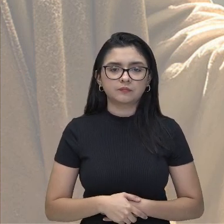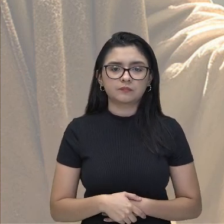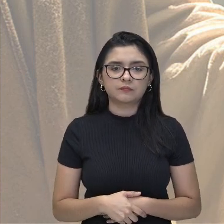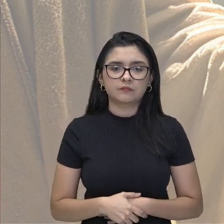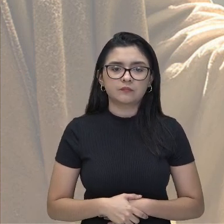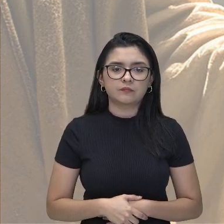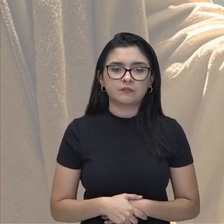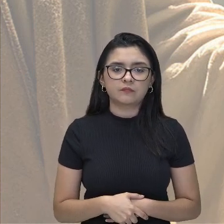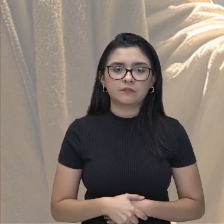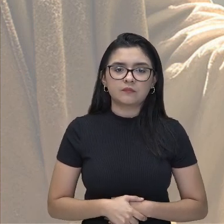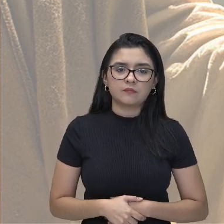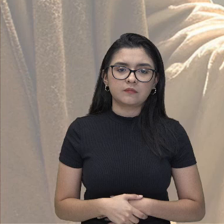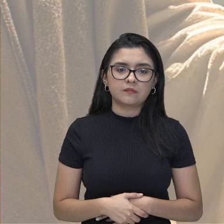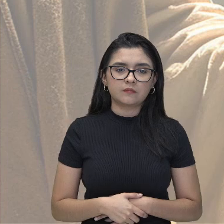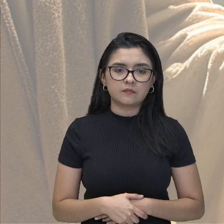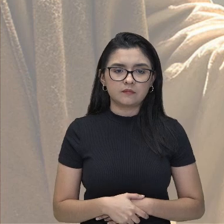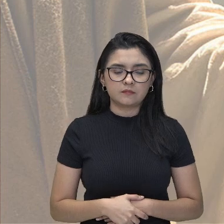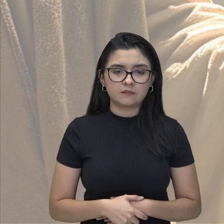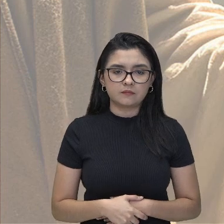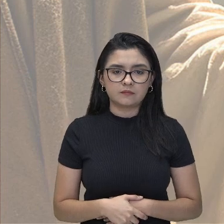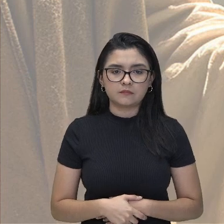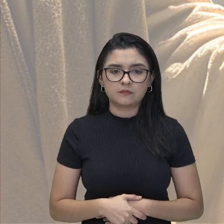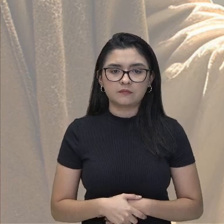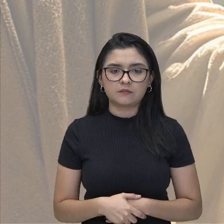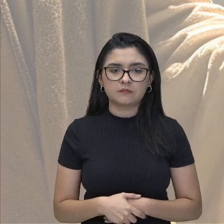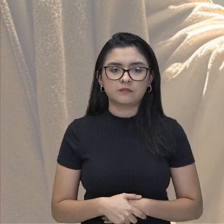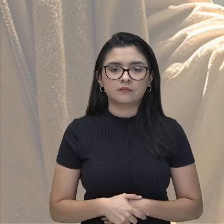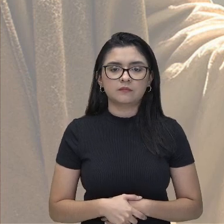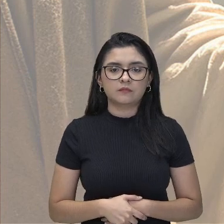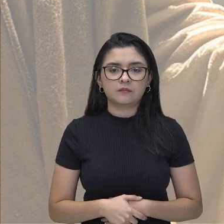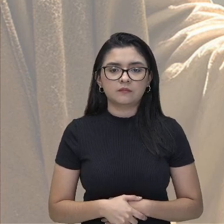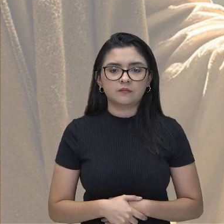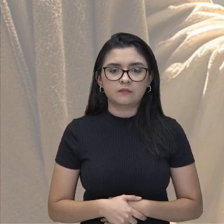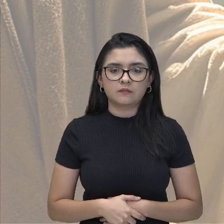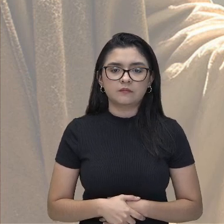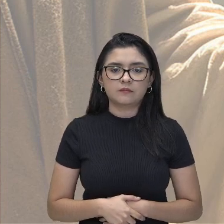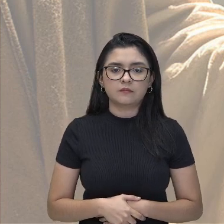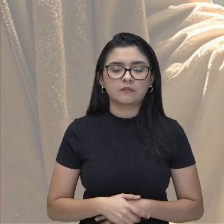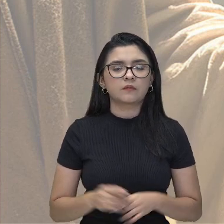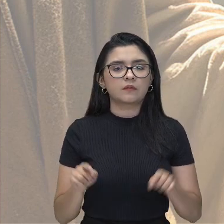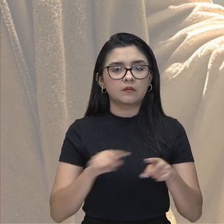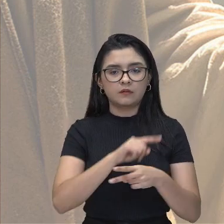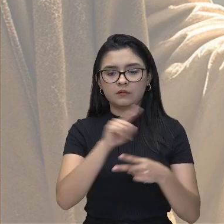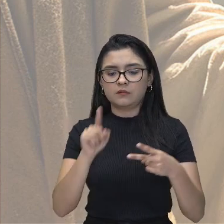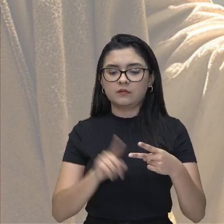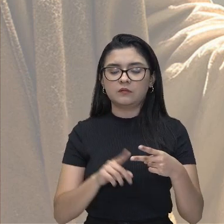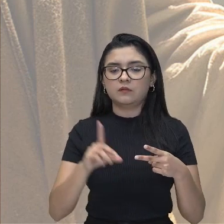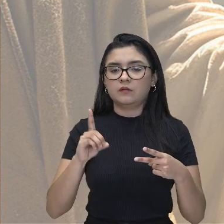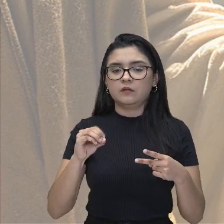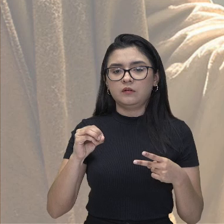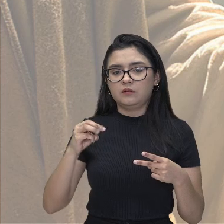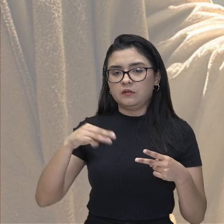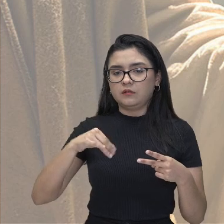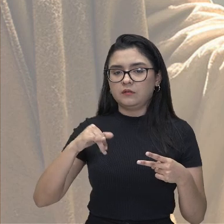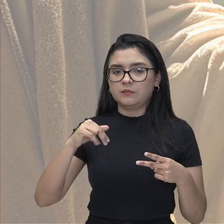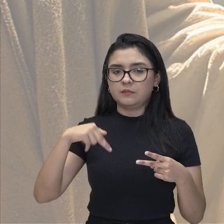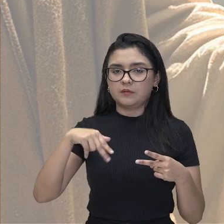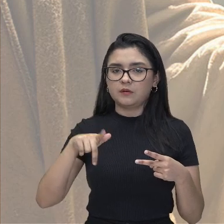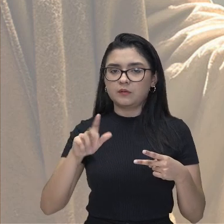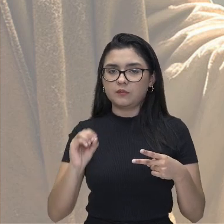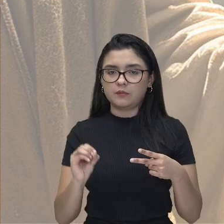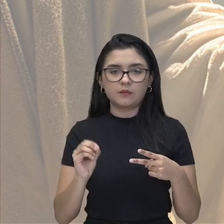per vamos tamb como portug alg paro